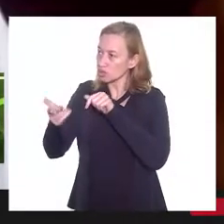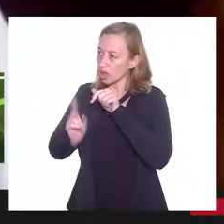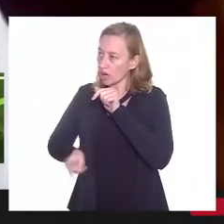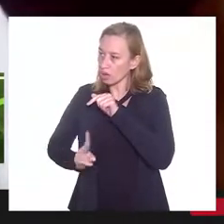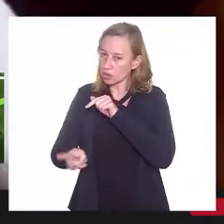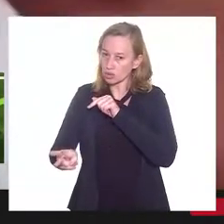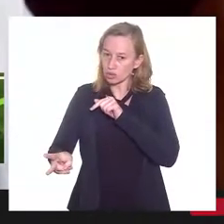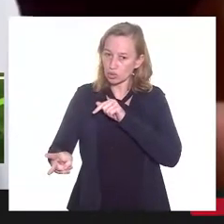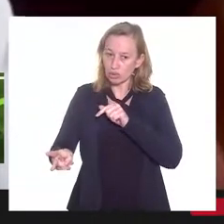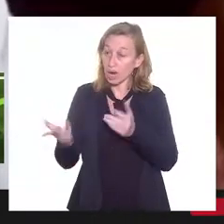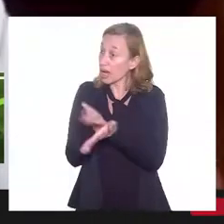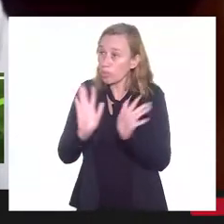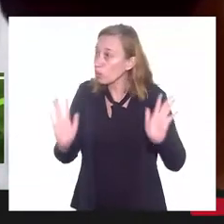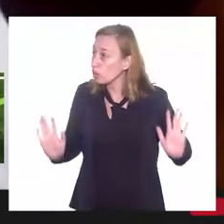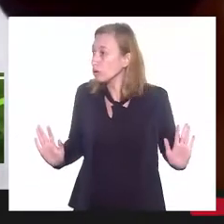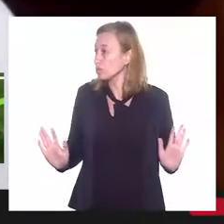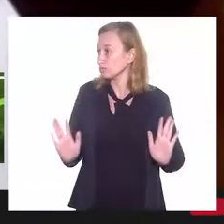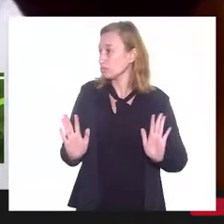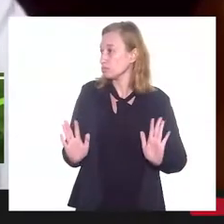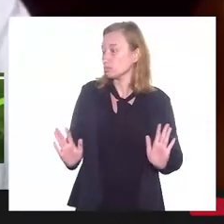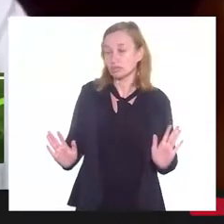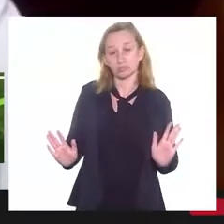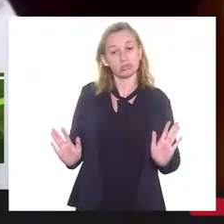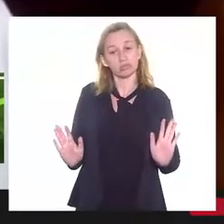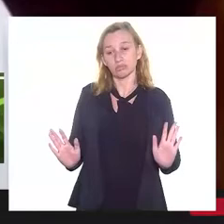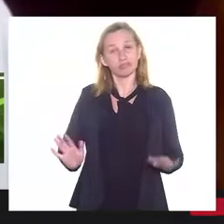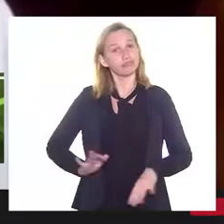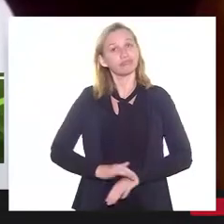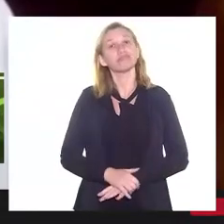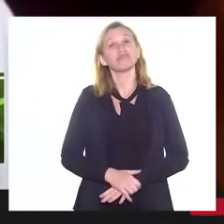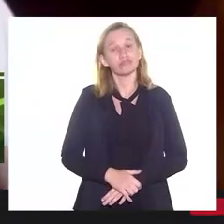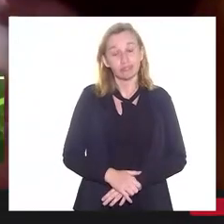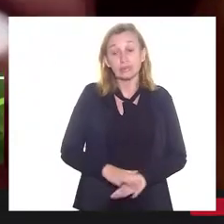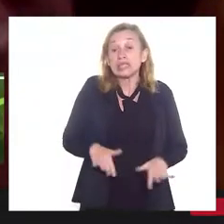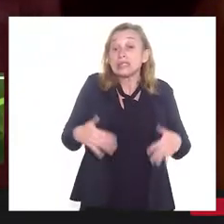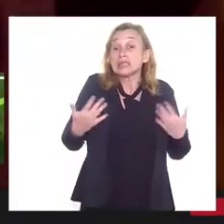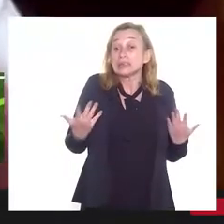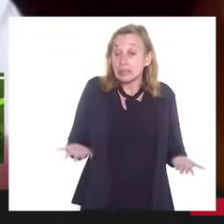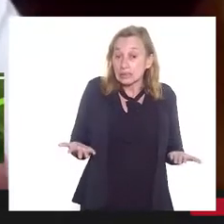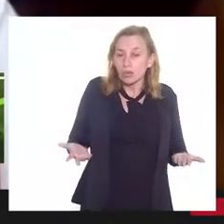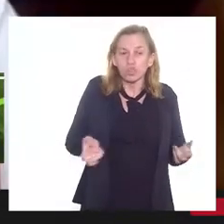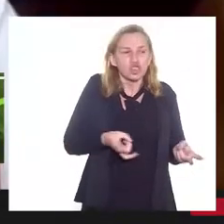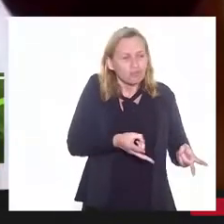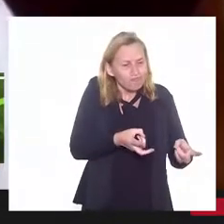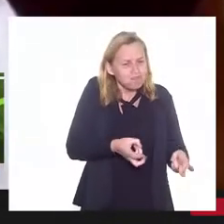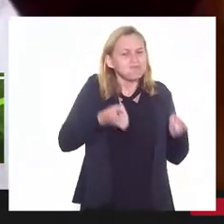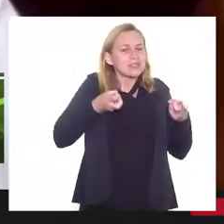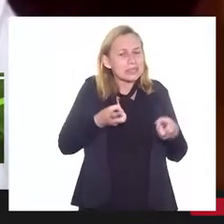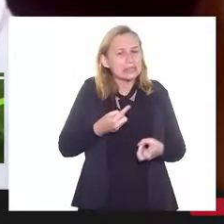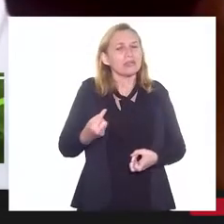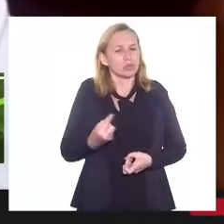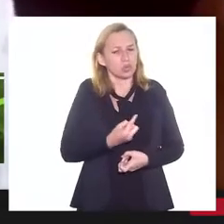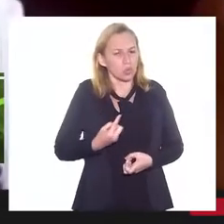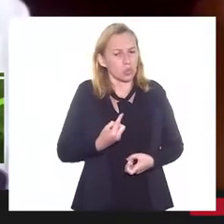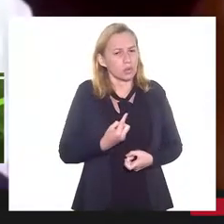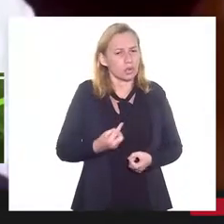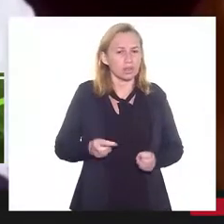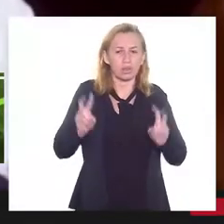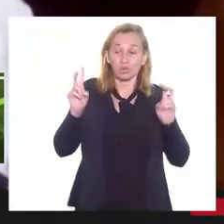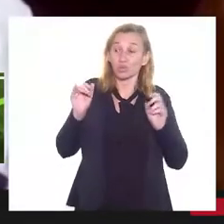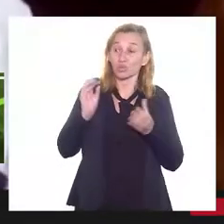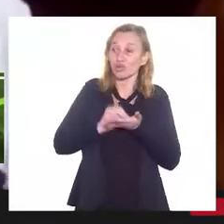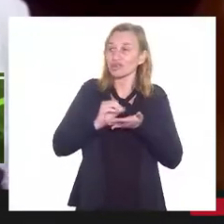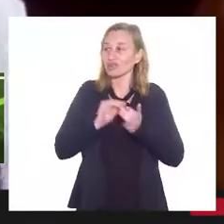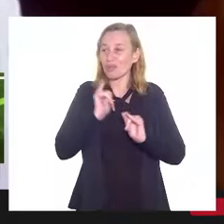é acabou uma fala né então a gente percebe que ia ser uma questão